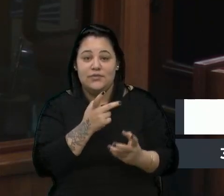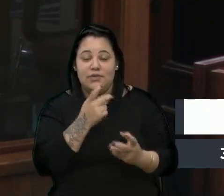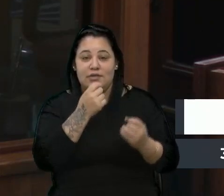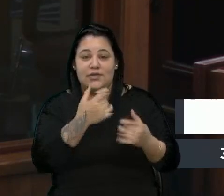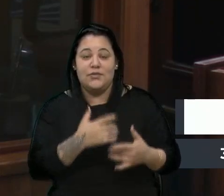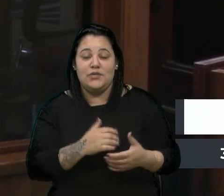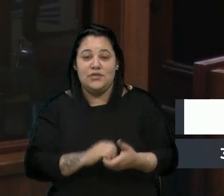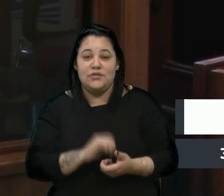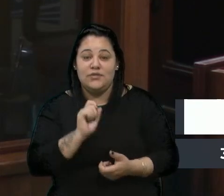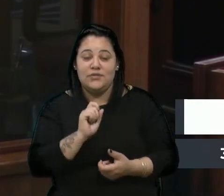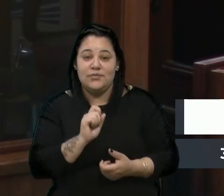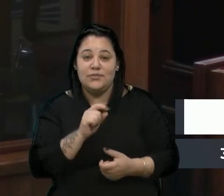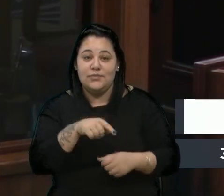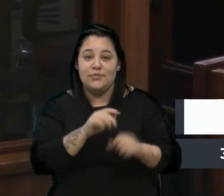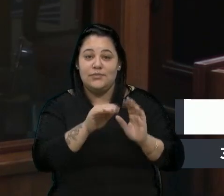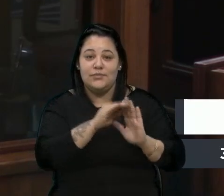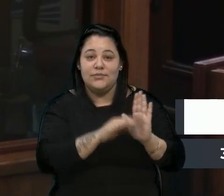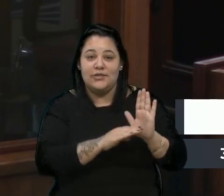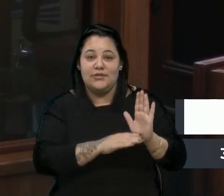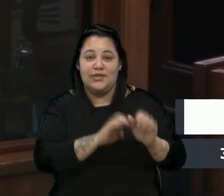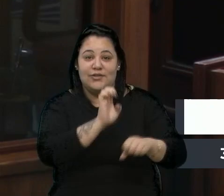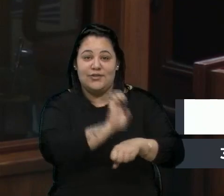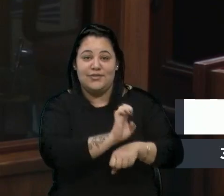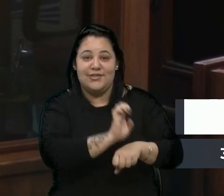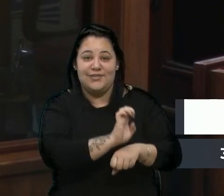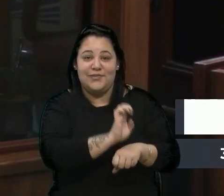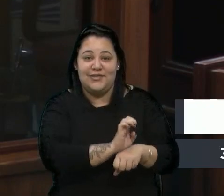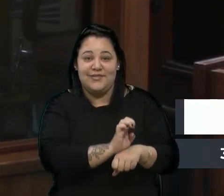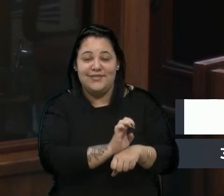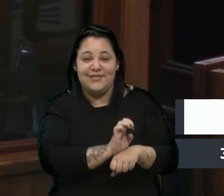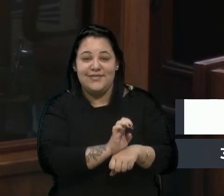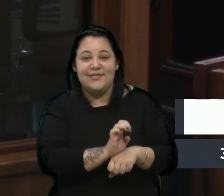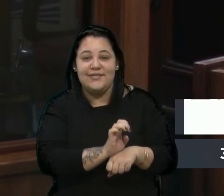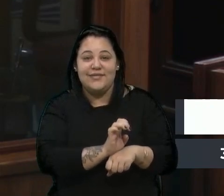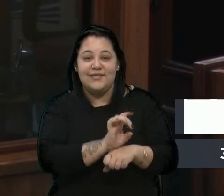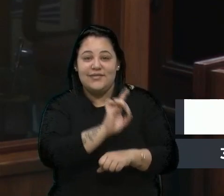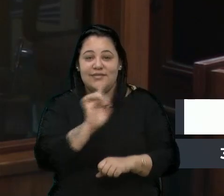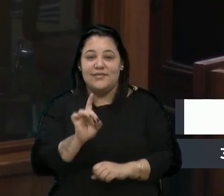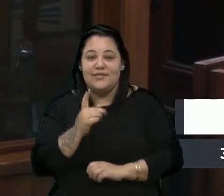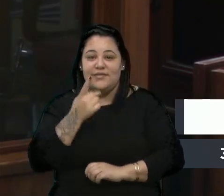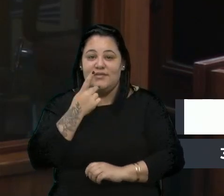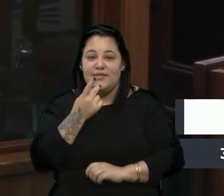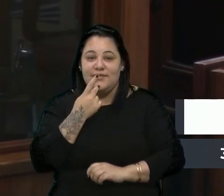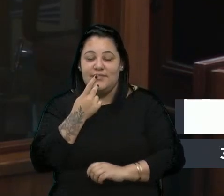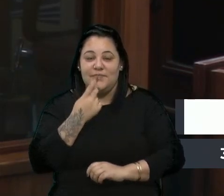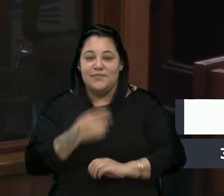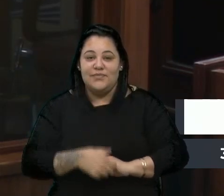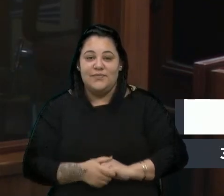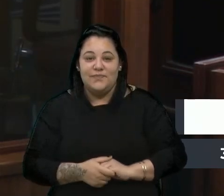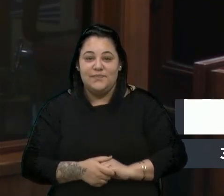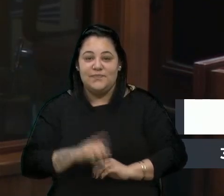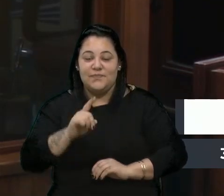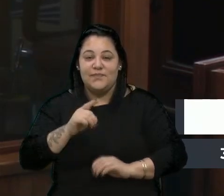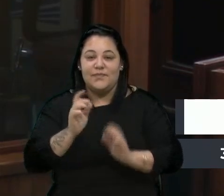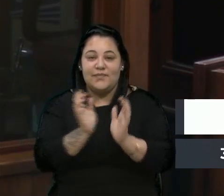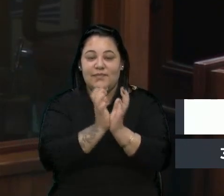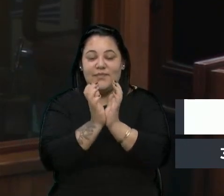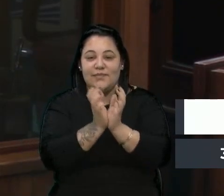estadual, do governo estadual, aqui eu não estou falando coisas do meu partido, tá? Eu estou falando do